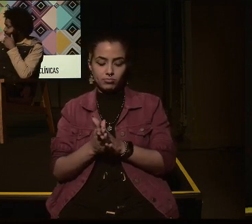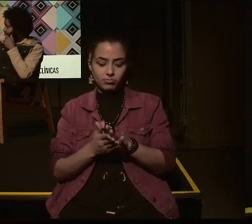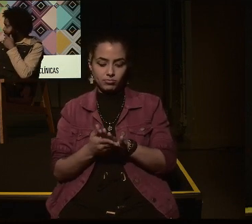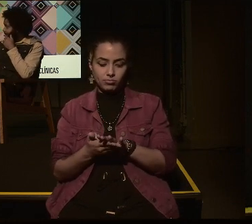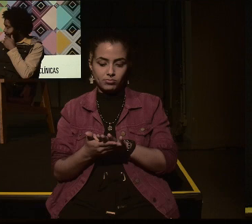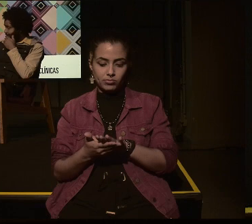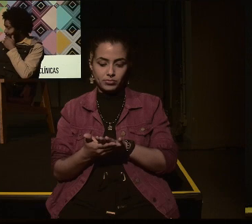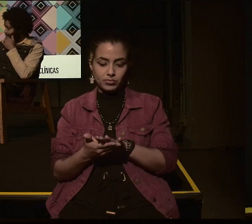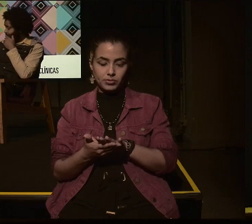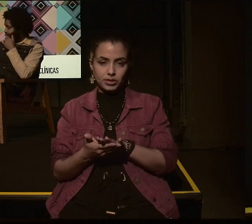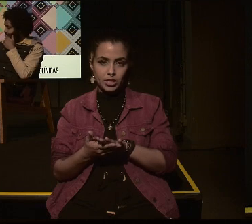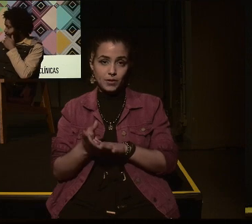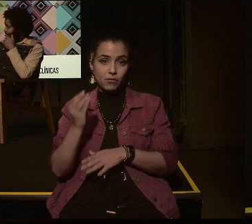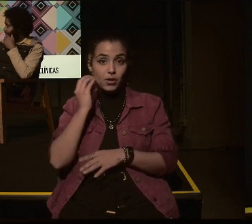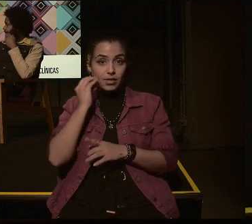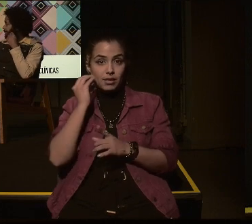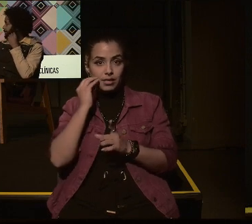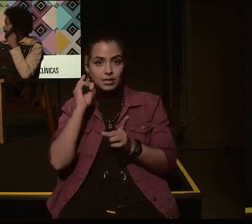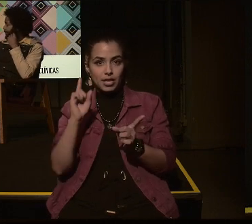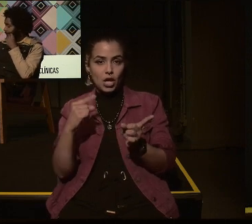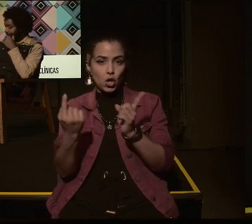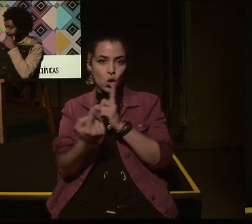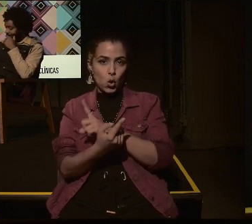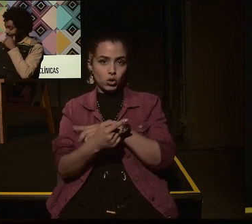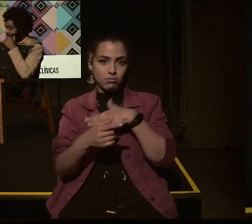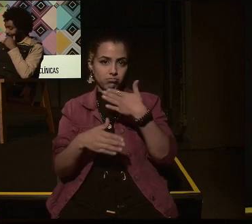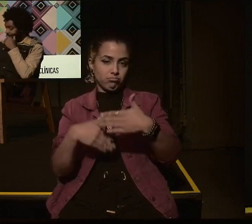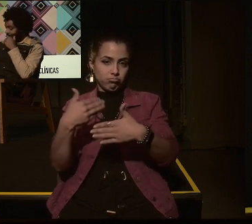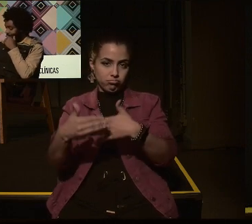Eu vou tentar inverter um pouco aqui a ordem.